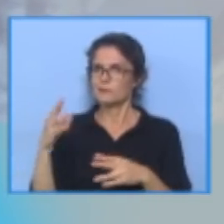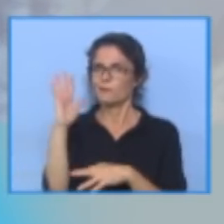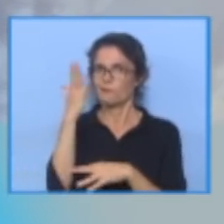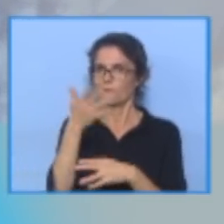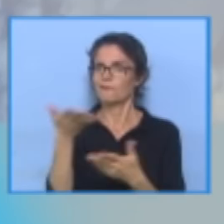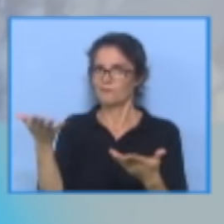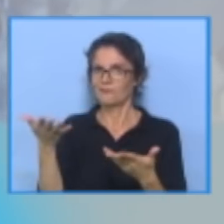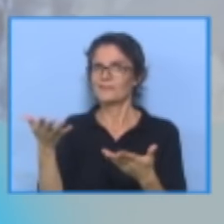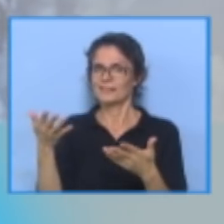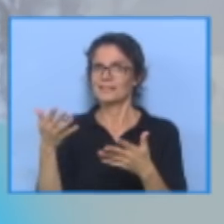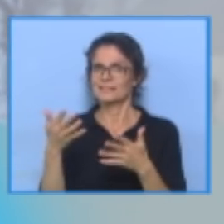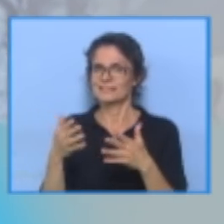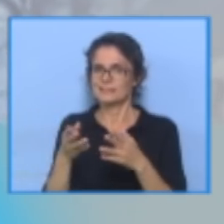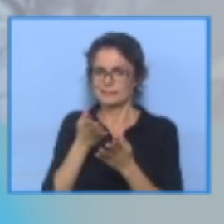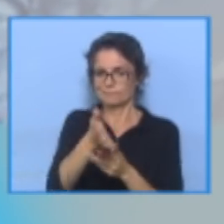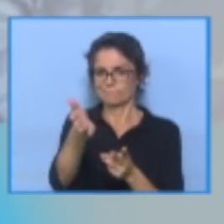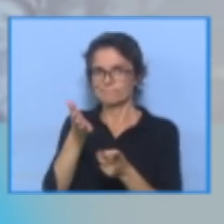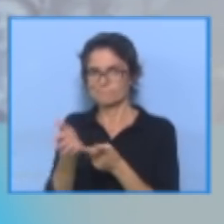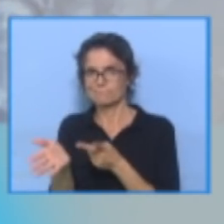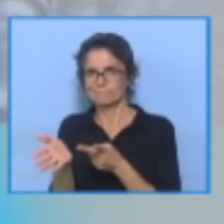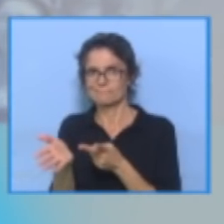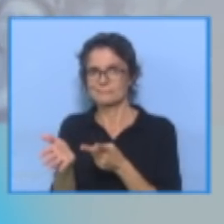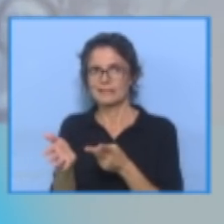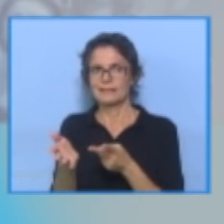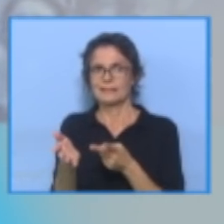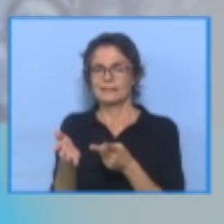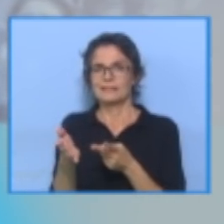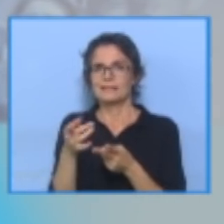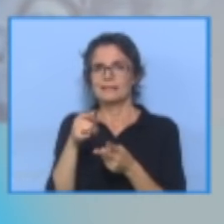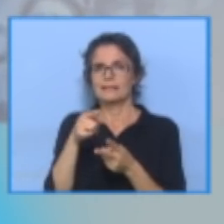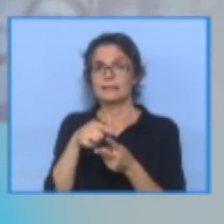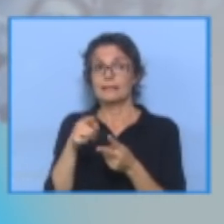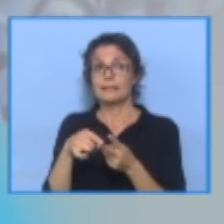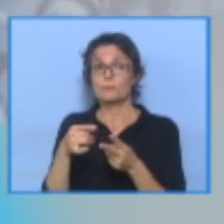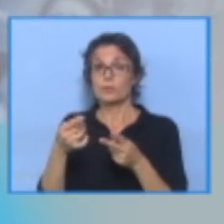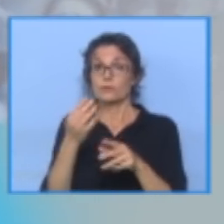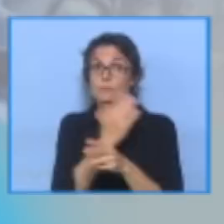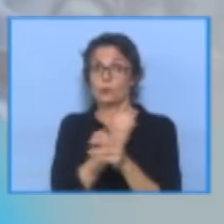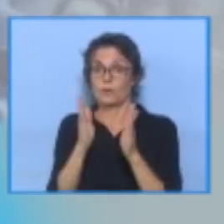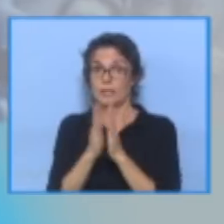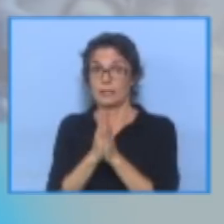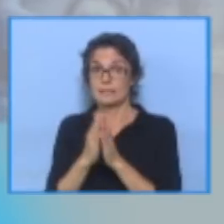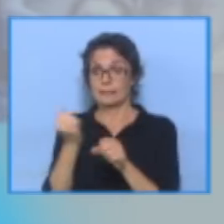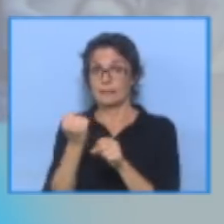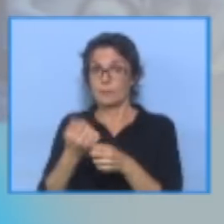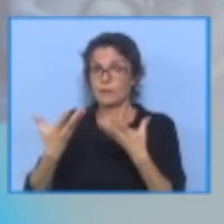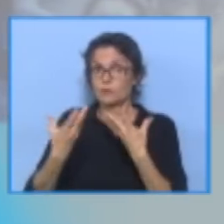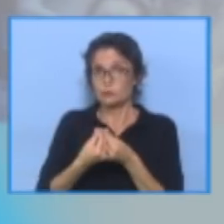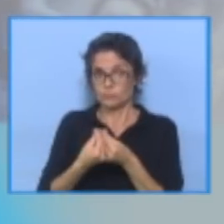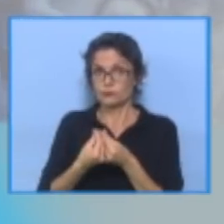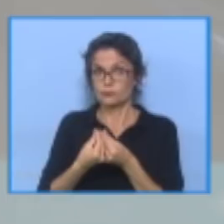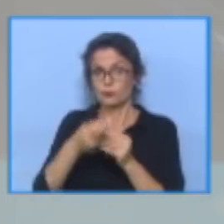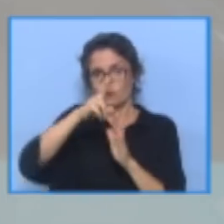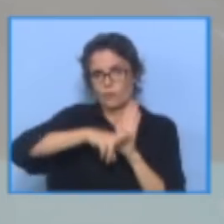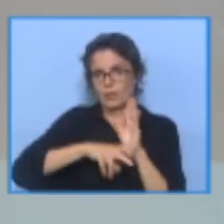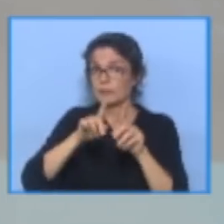Igreja Romano-Católica e a Igreja Greco-Católica trabalham juntos, depois com jurisdições diferentes. Tudo isso constitui uma